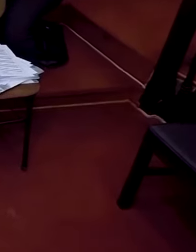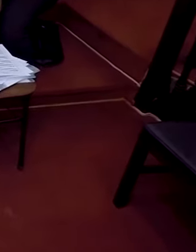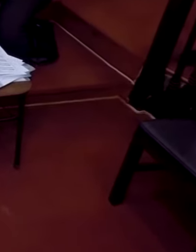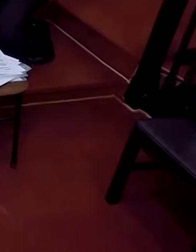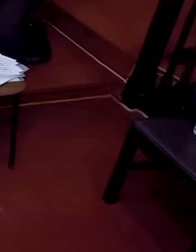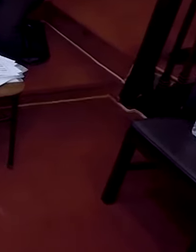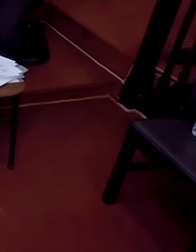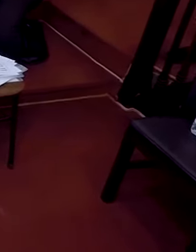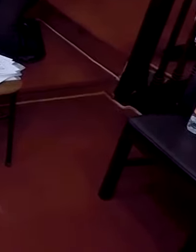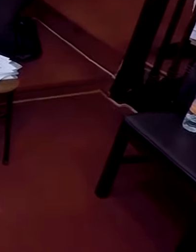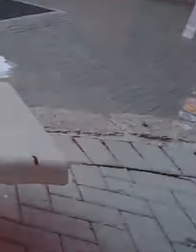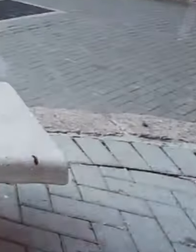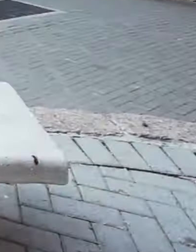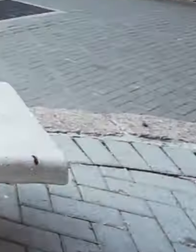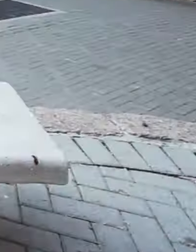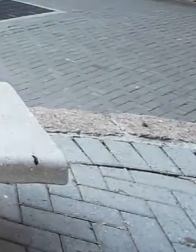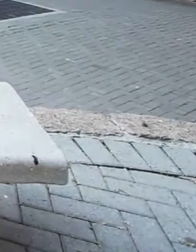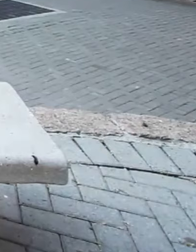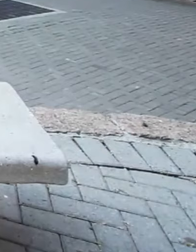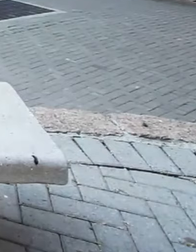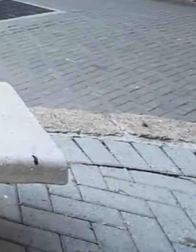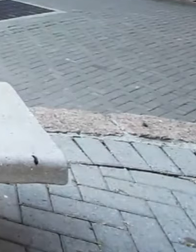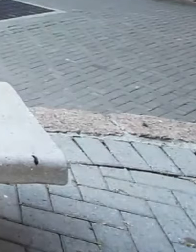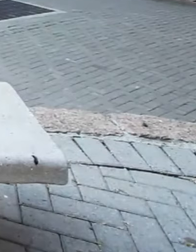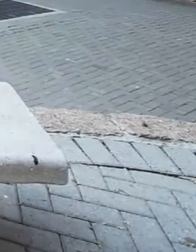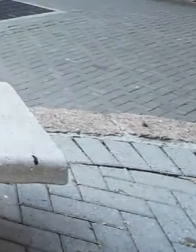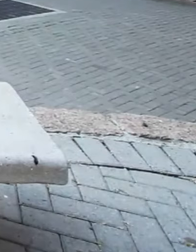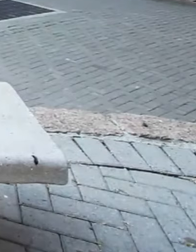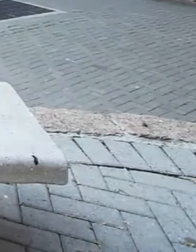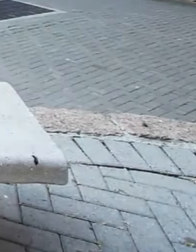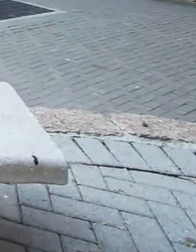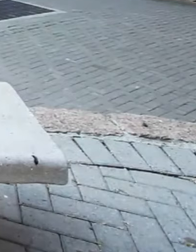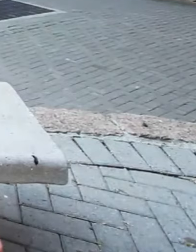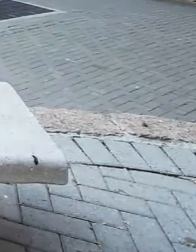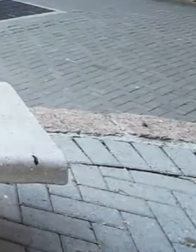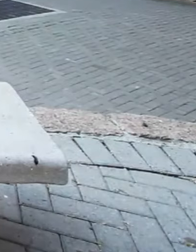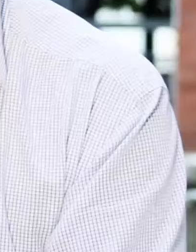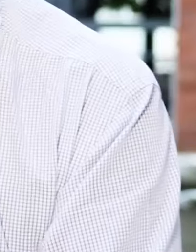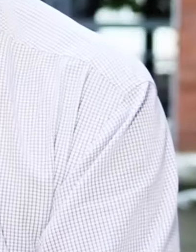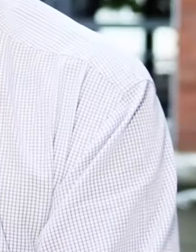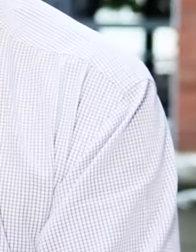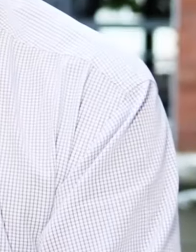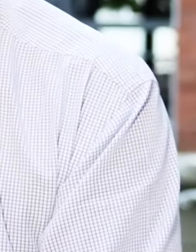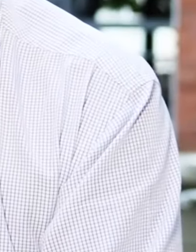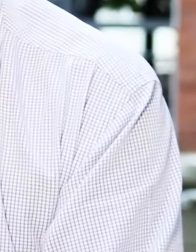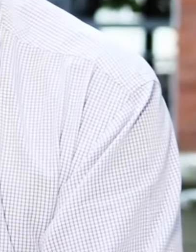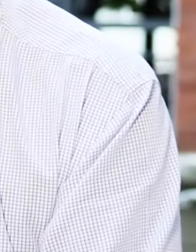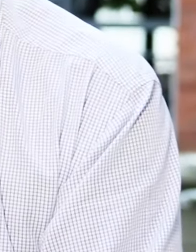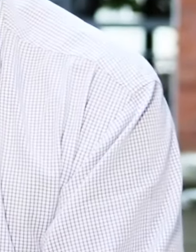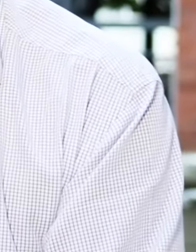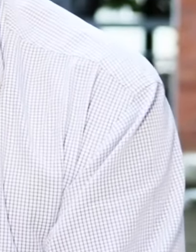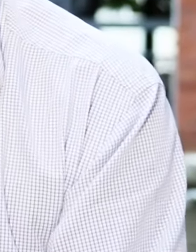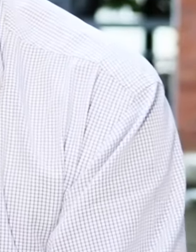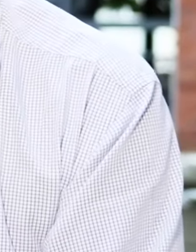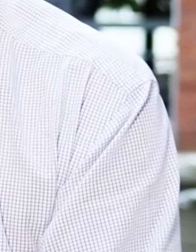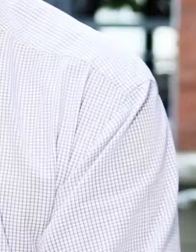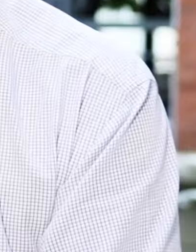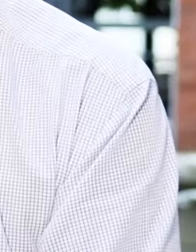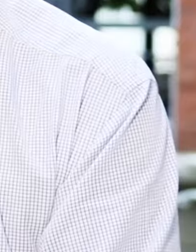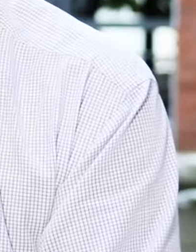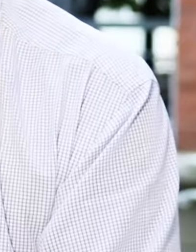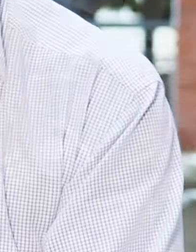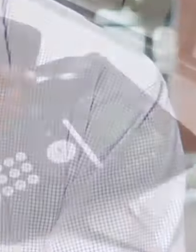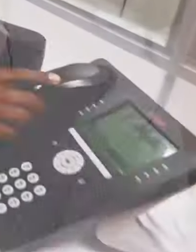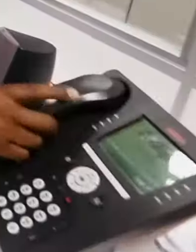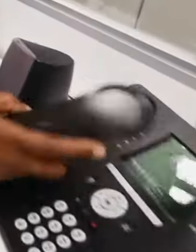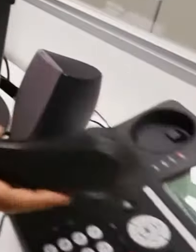Sou professor de escola dominical, eu já trabalhei com os adolescentes, trabalhei com as crianças e agora a gente está desenvolvendo na igreja um